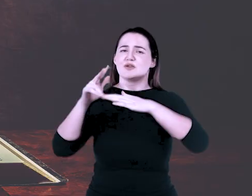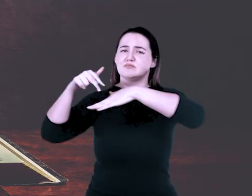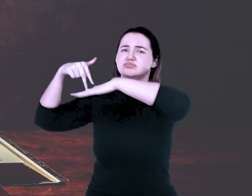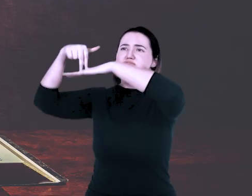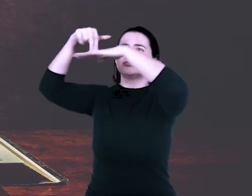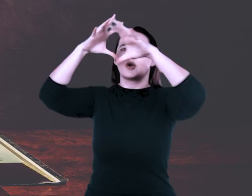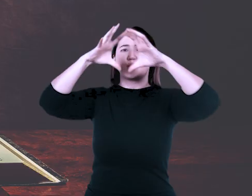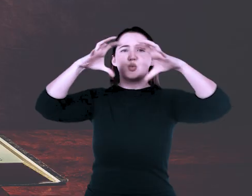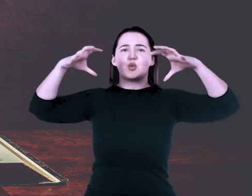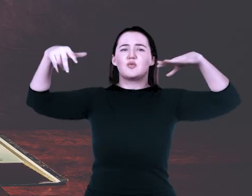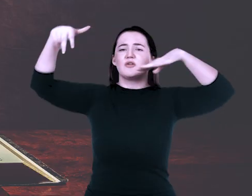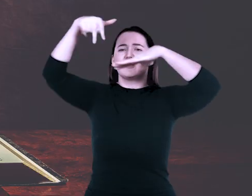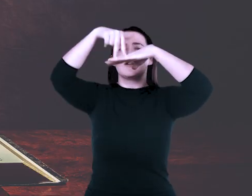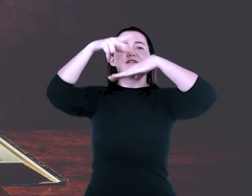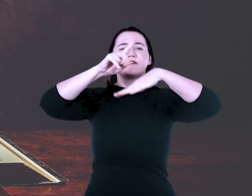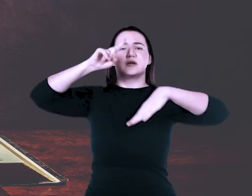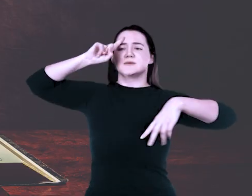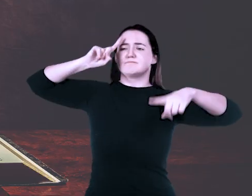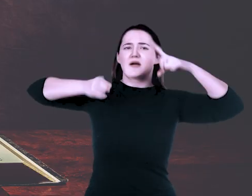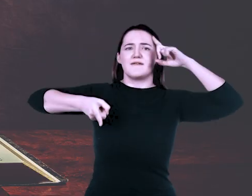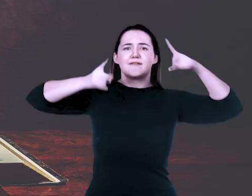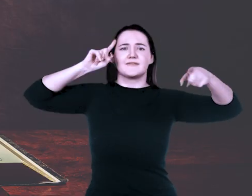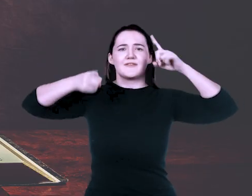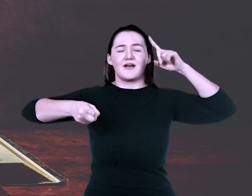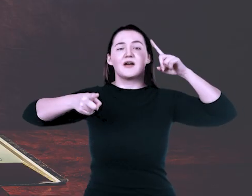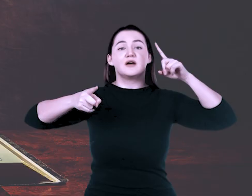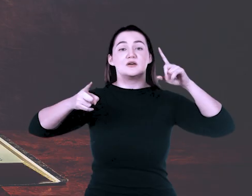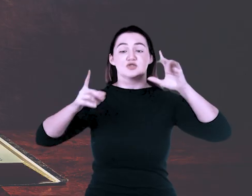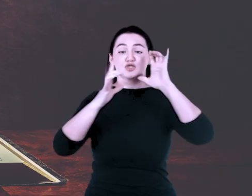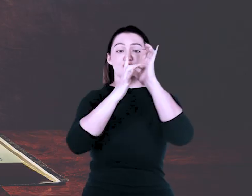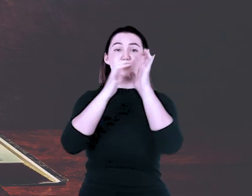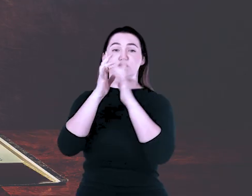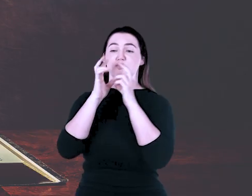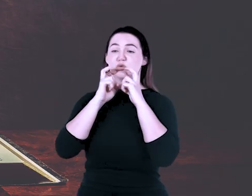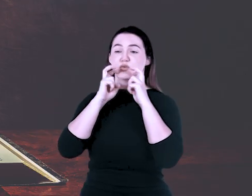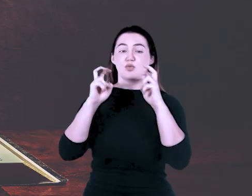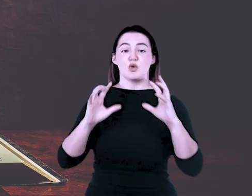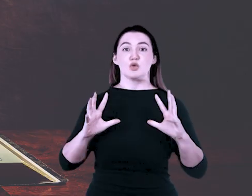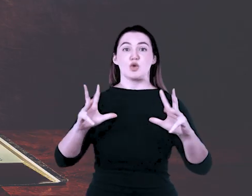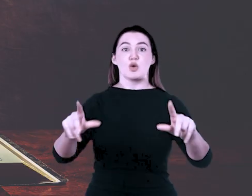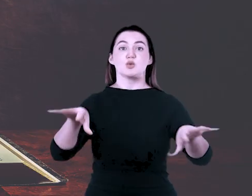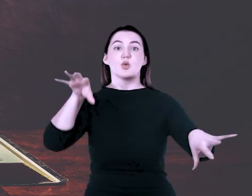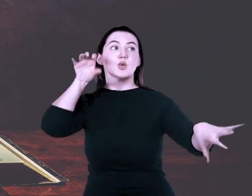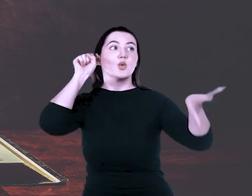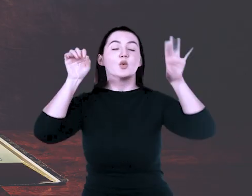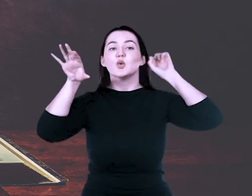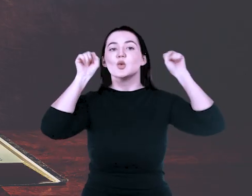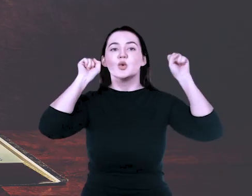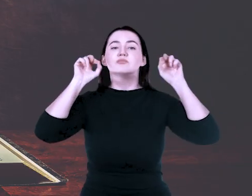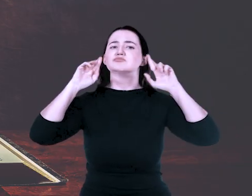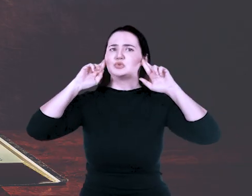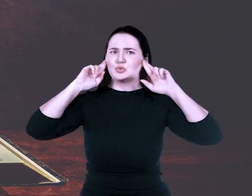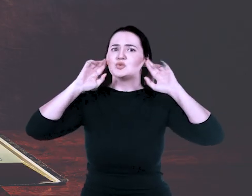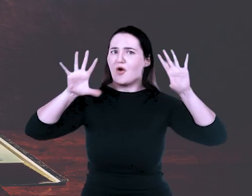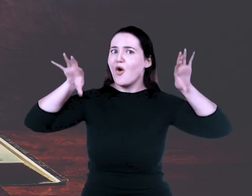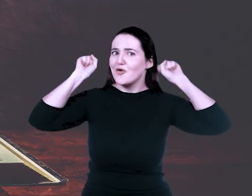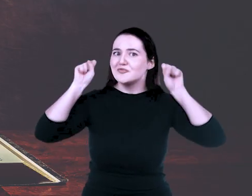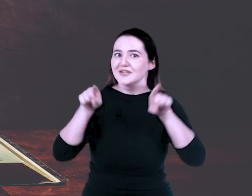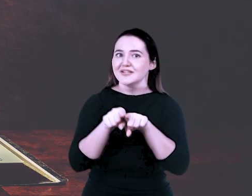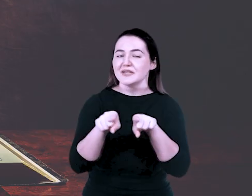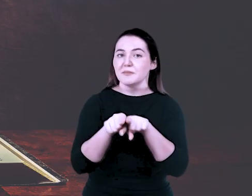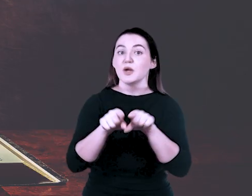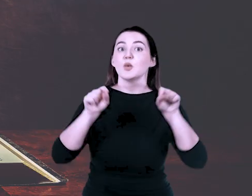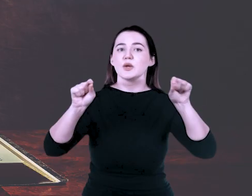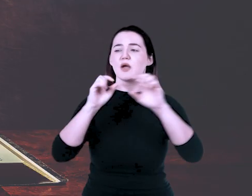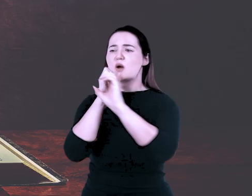ordem, será ouvida a voz do arcanjo, ressoada a trombeta de Deus, e nesse momento,